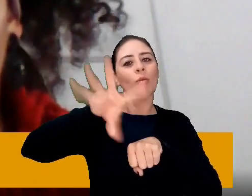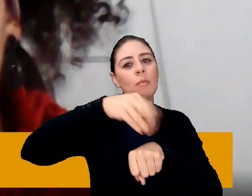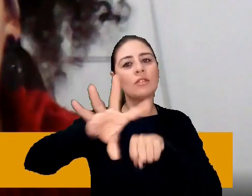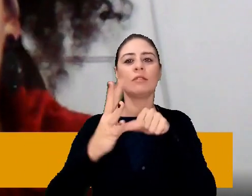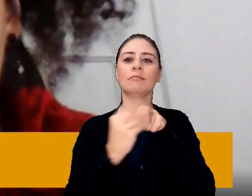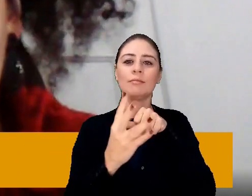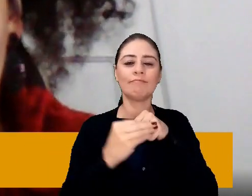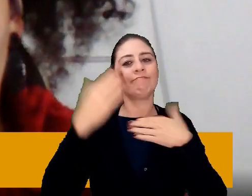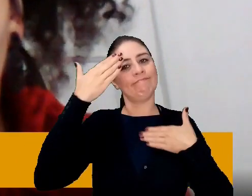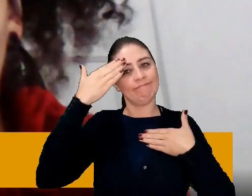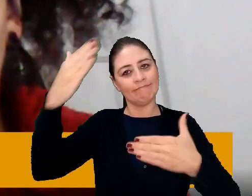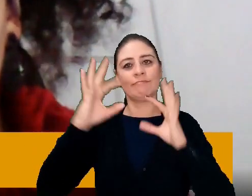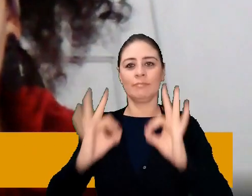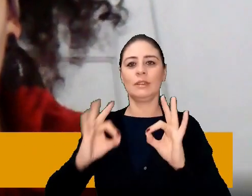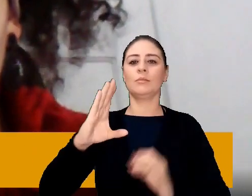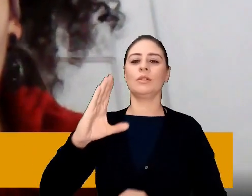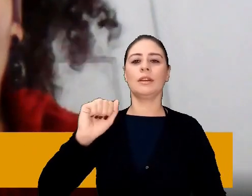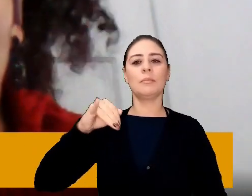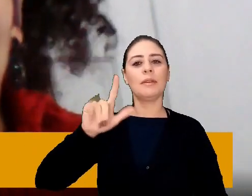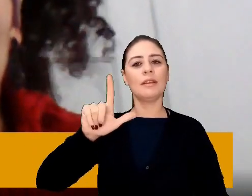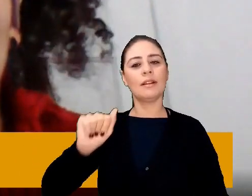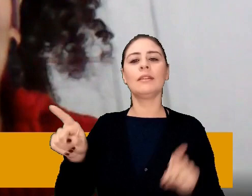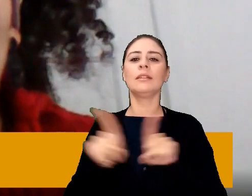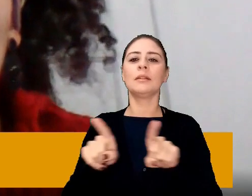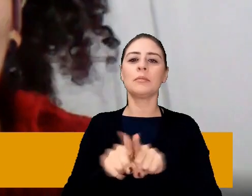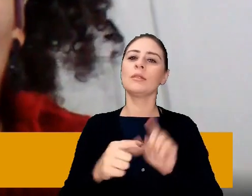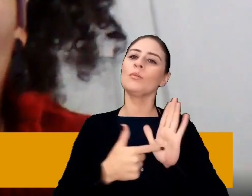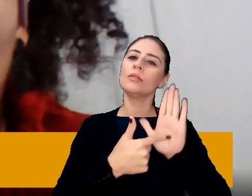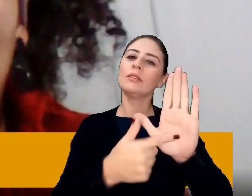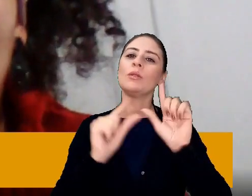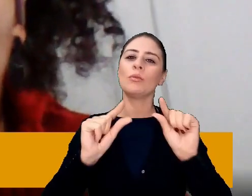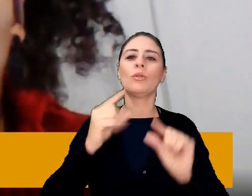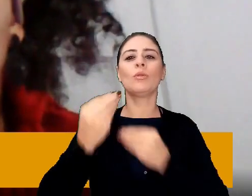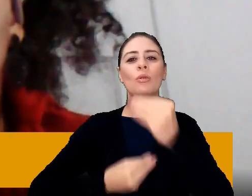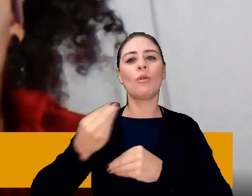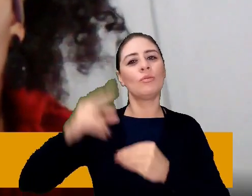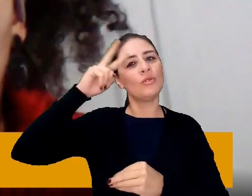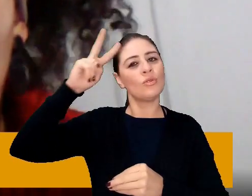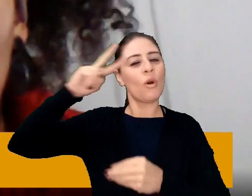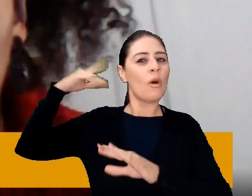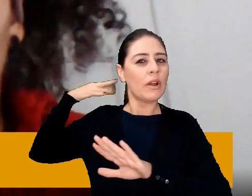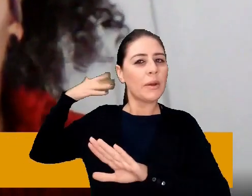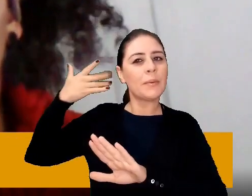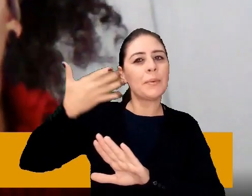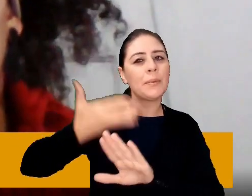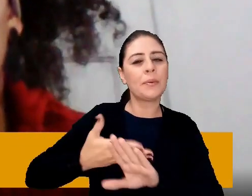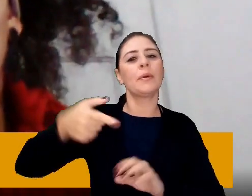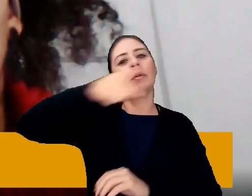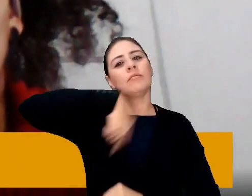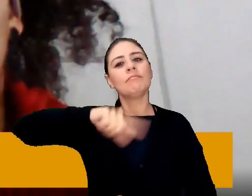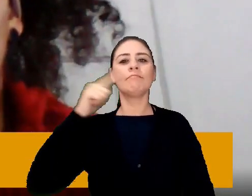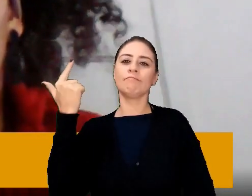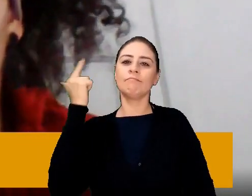compartilhar conosco seu conhecimento. Gratidão, Camila. E trazer um pouco, né, sobre a sua ancestralidade, para